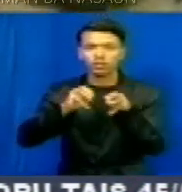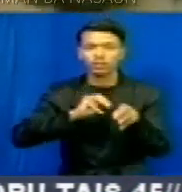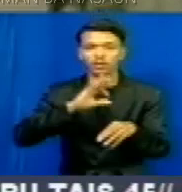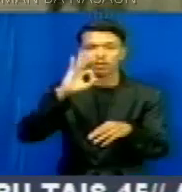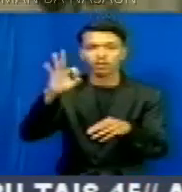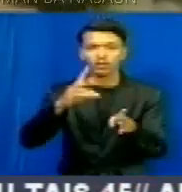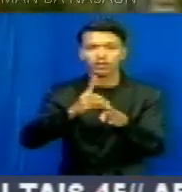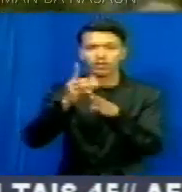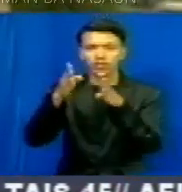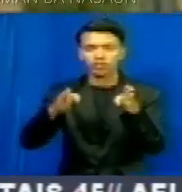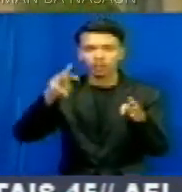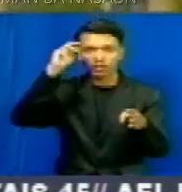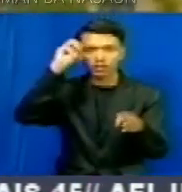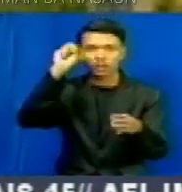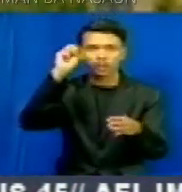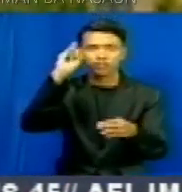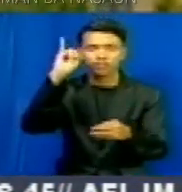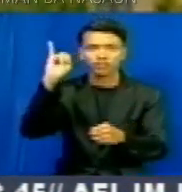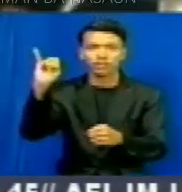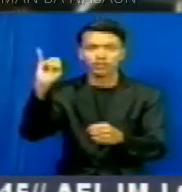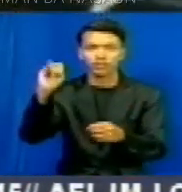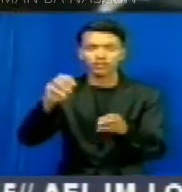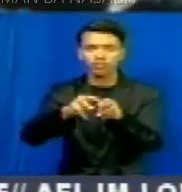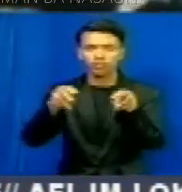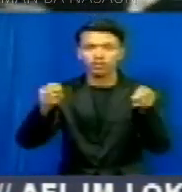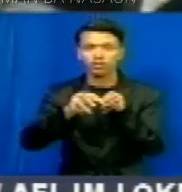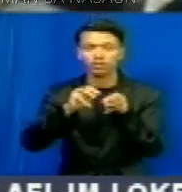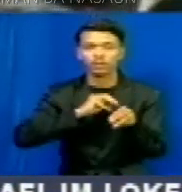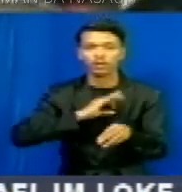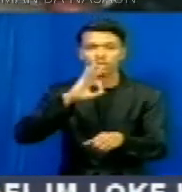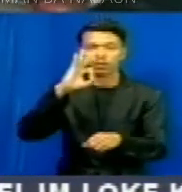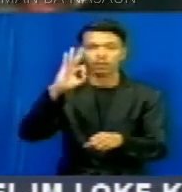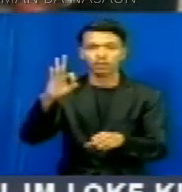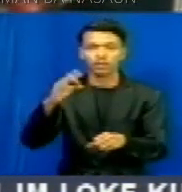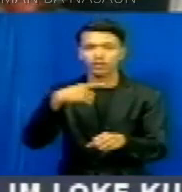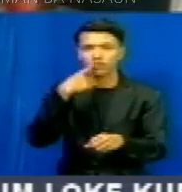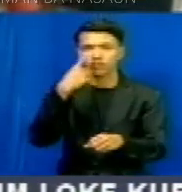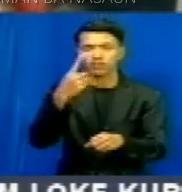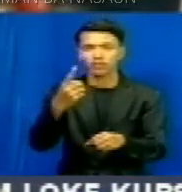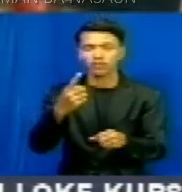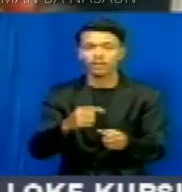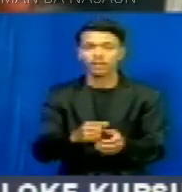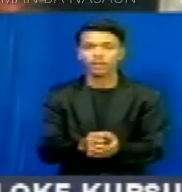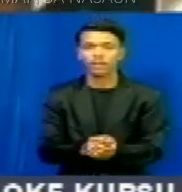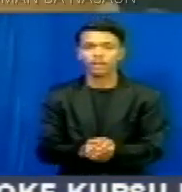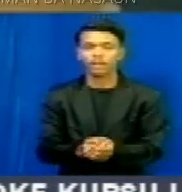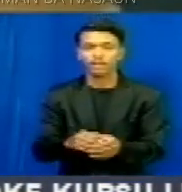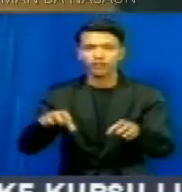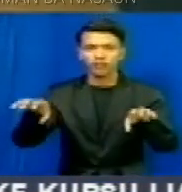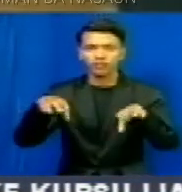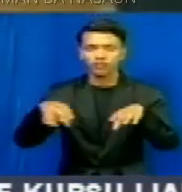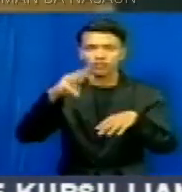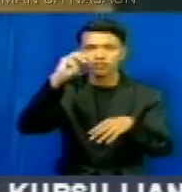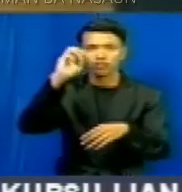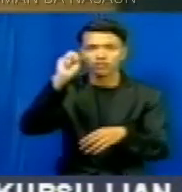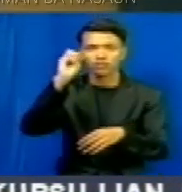Diretora Centro Solidariedade Social no Inclusão, município Manvai, Eulália Maria de Jesus se informa. Serviço